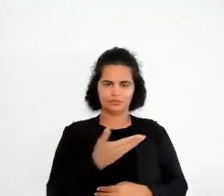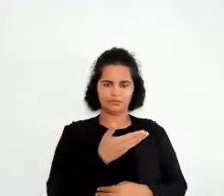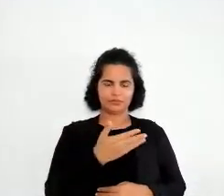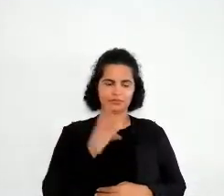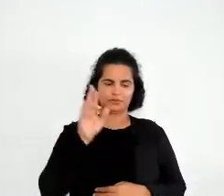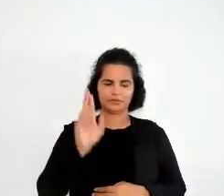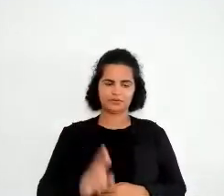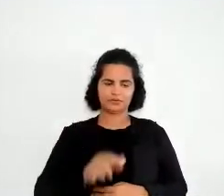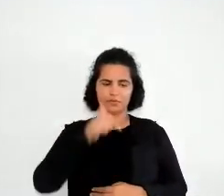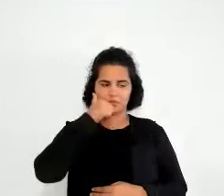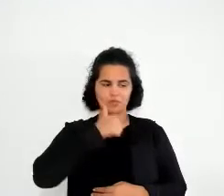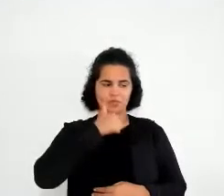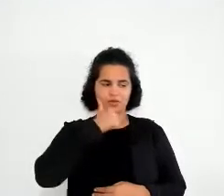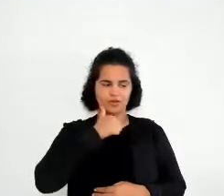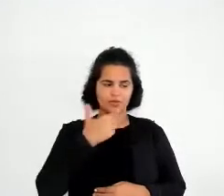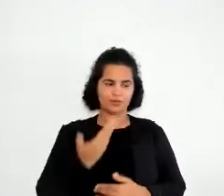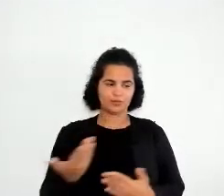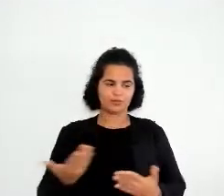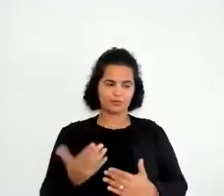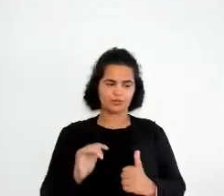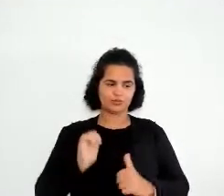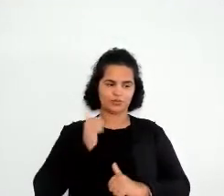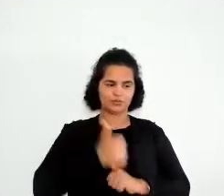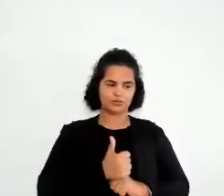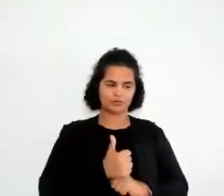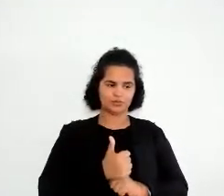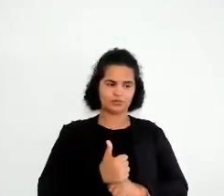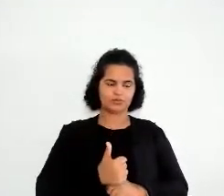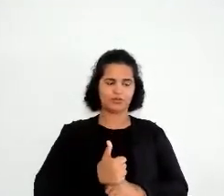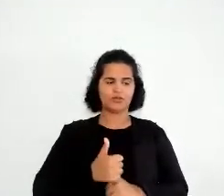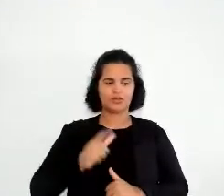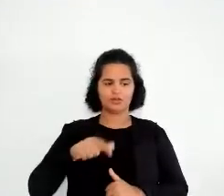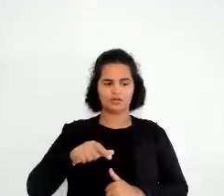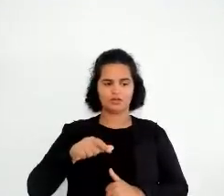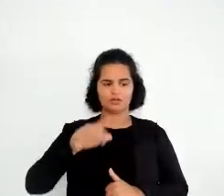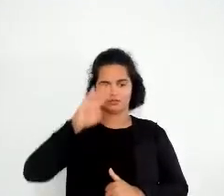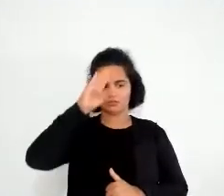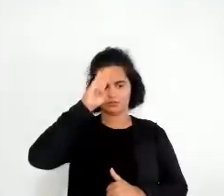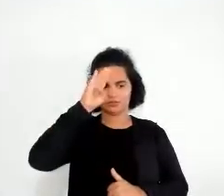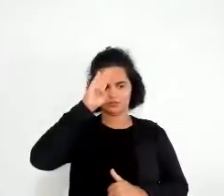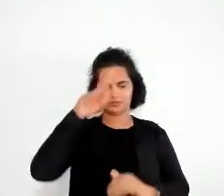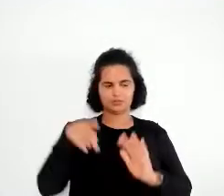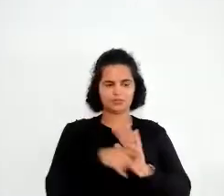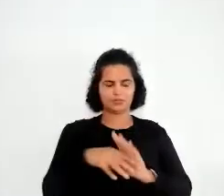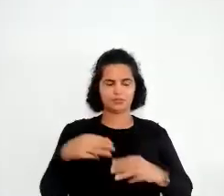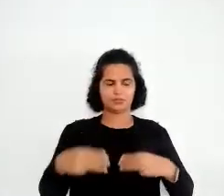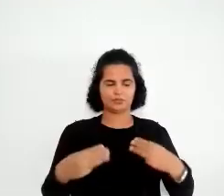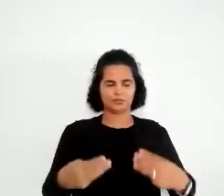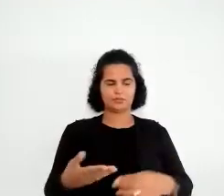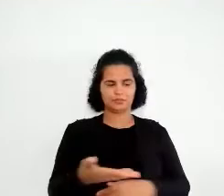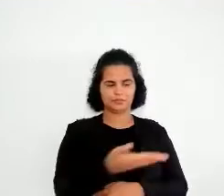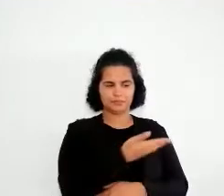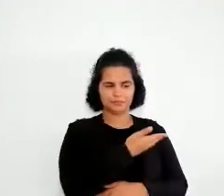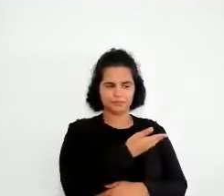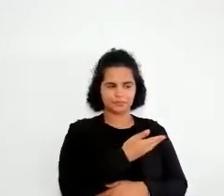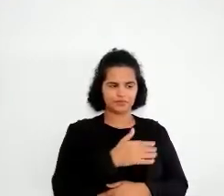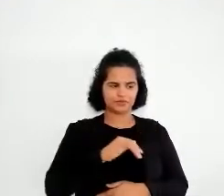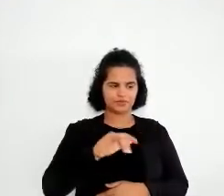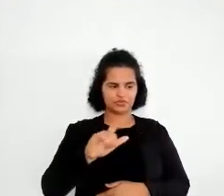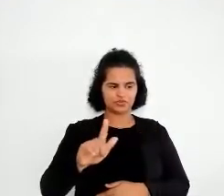servidora, sobrinha do ministro, Georgia Helena Ribeiro Dantas Melo.